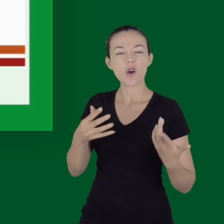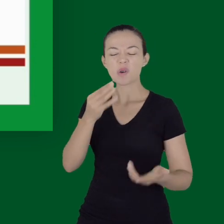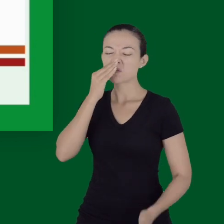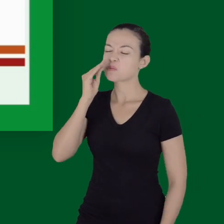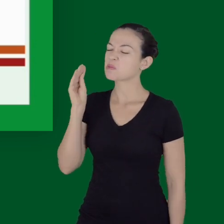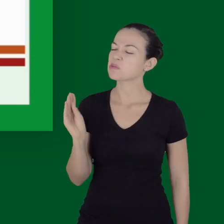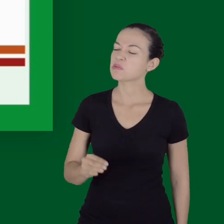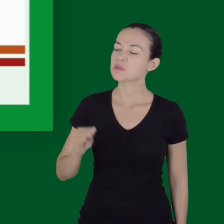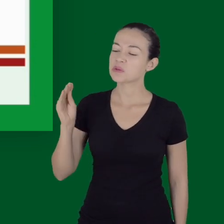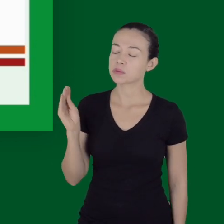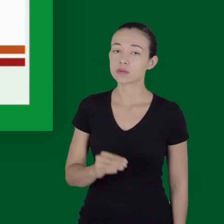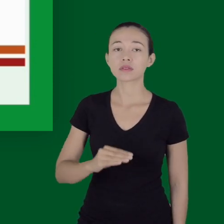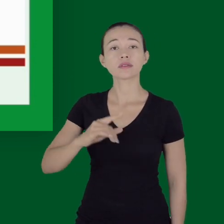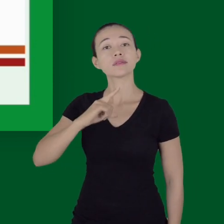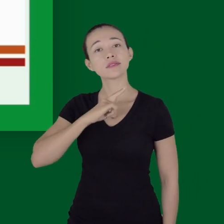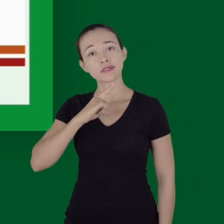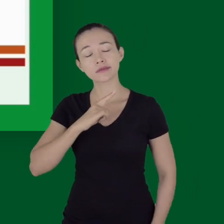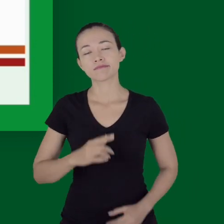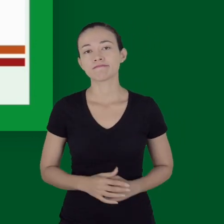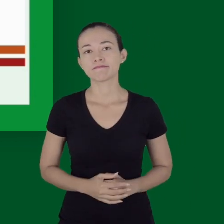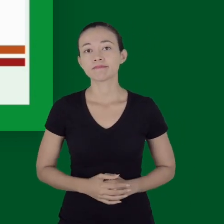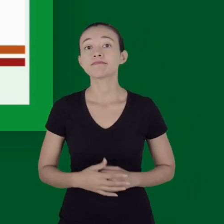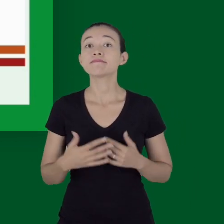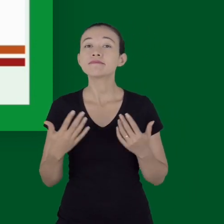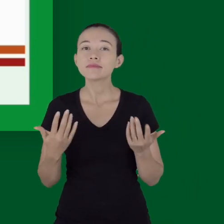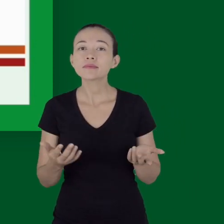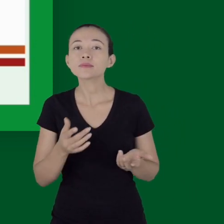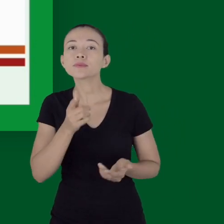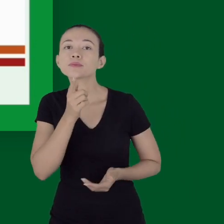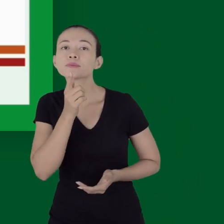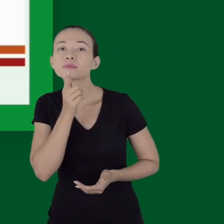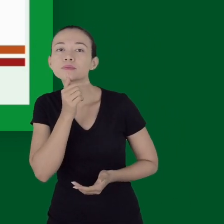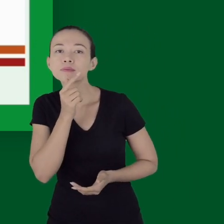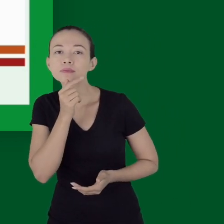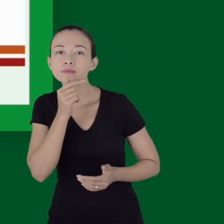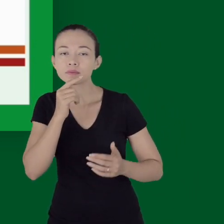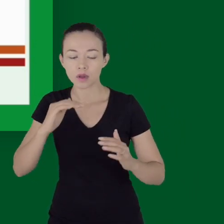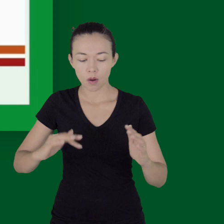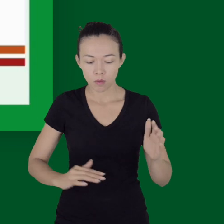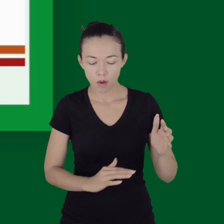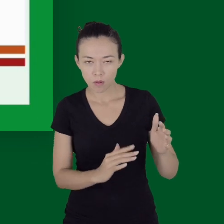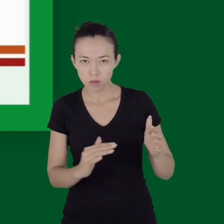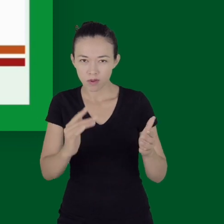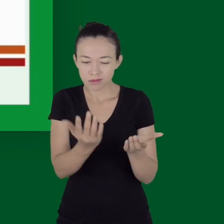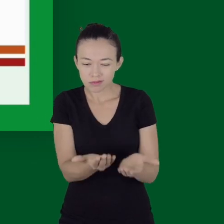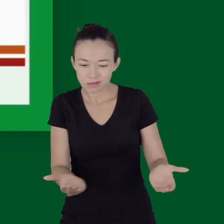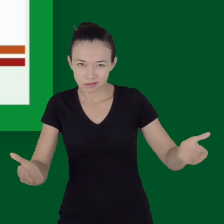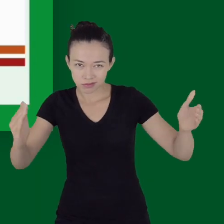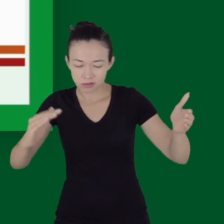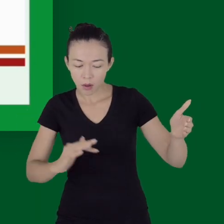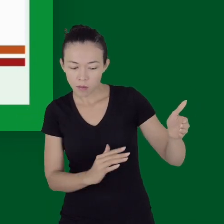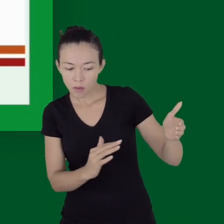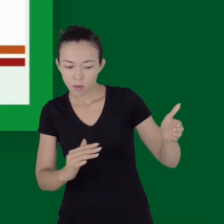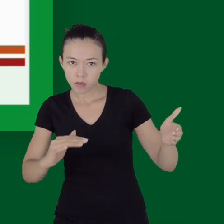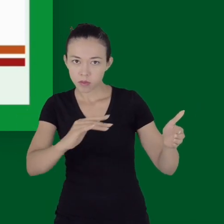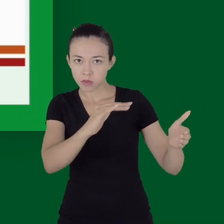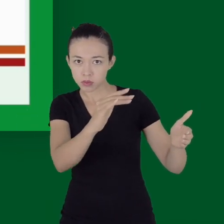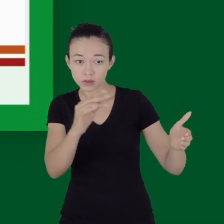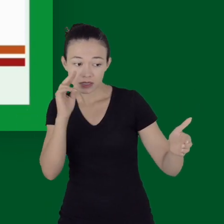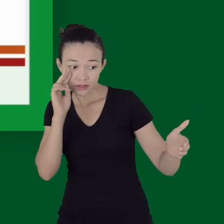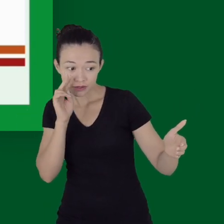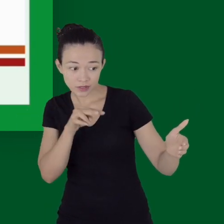de outros abusos, né? Outras lesões compatíveis com quadros de abuso e negligência. É importante que qualquer suspeita